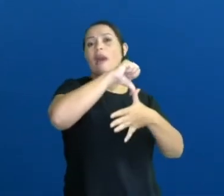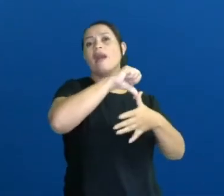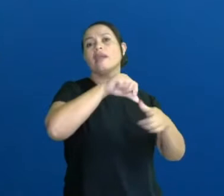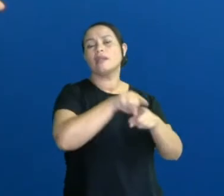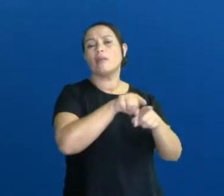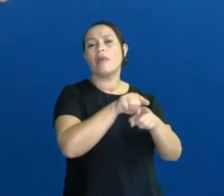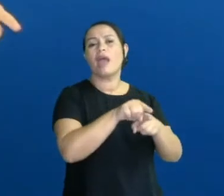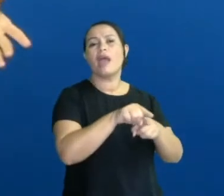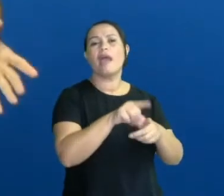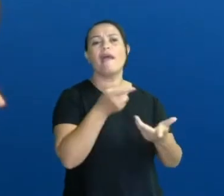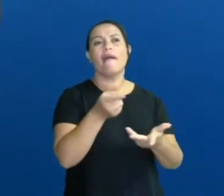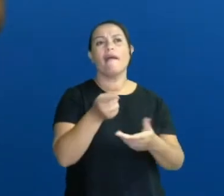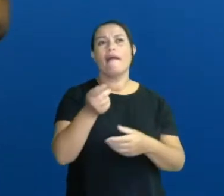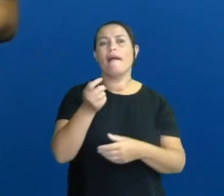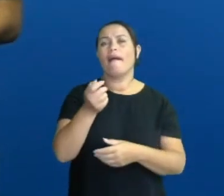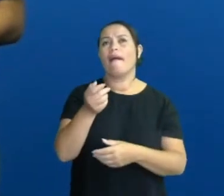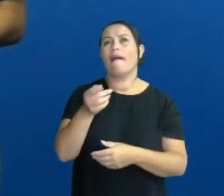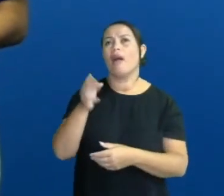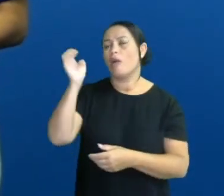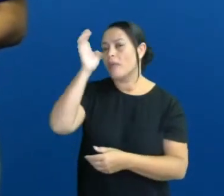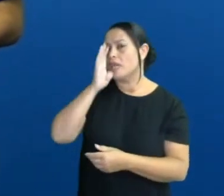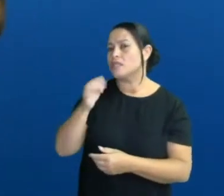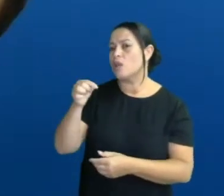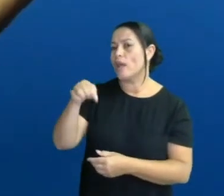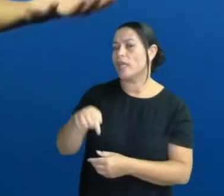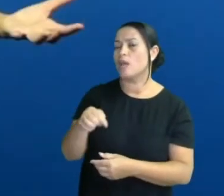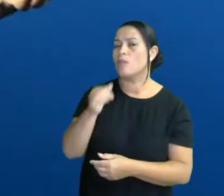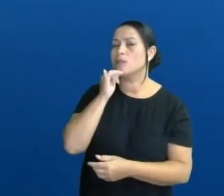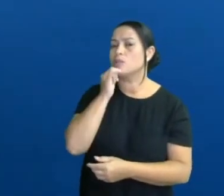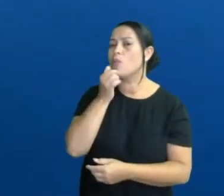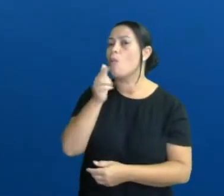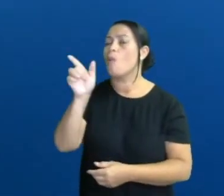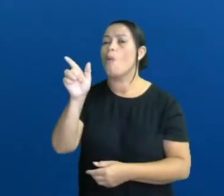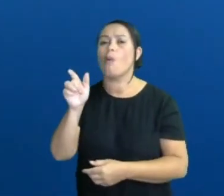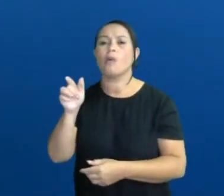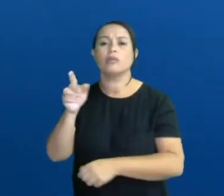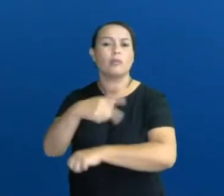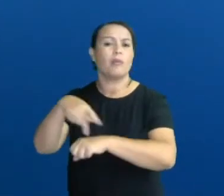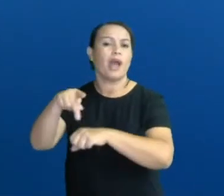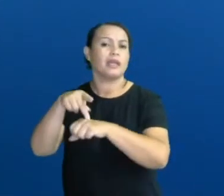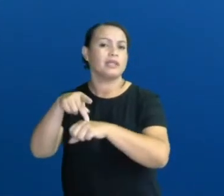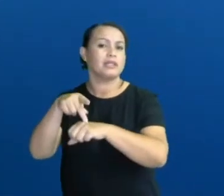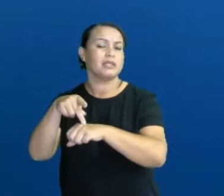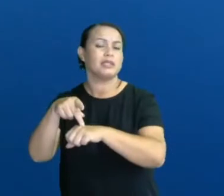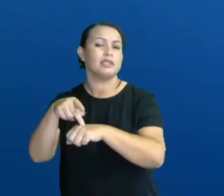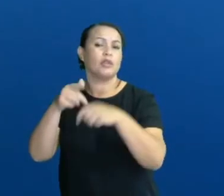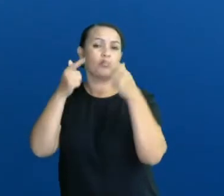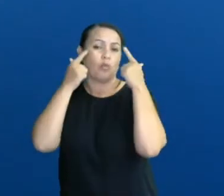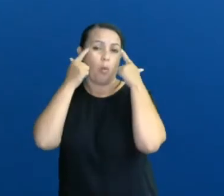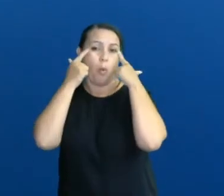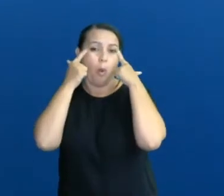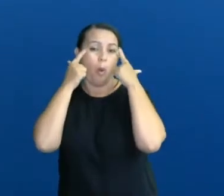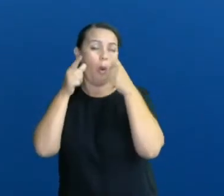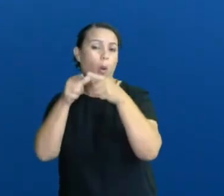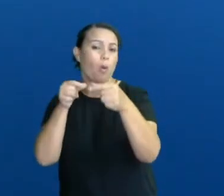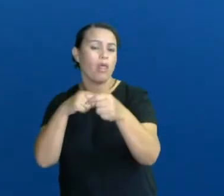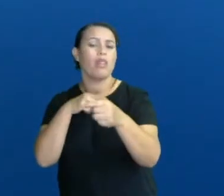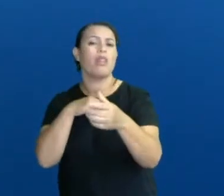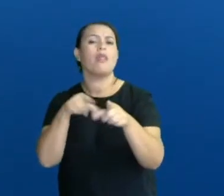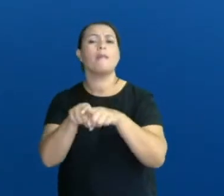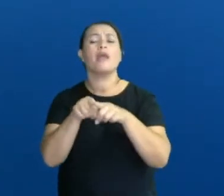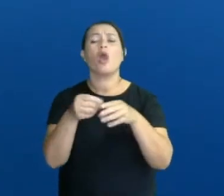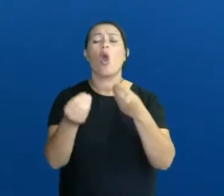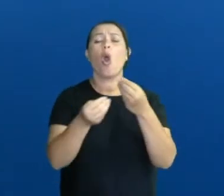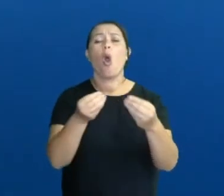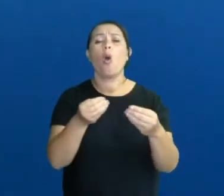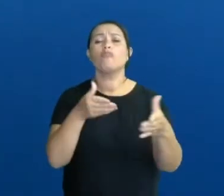com outros países do Oriente, por exemplo. Isso se dá como essa forma de